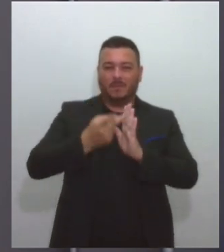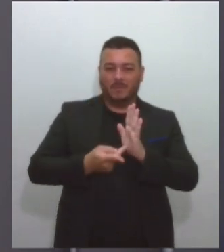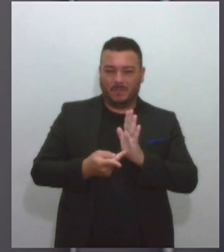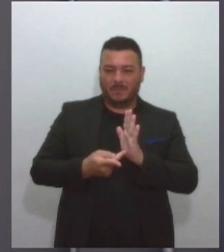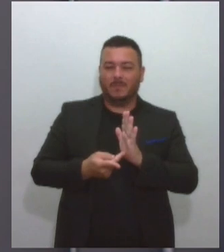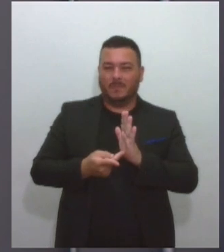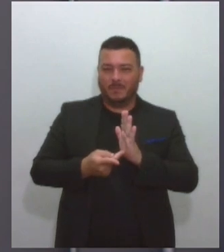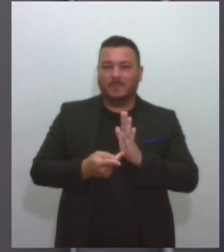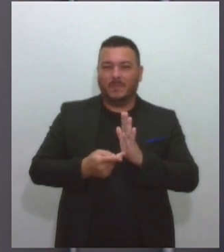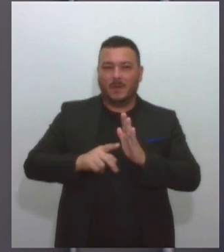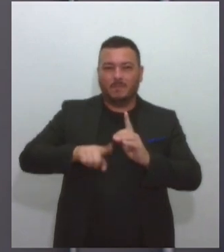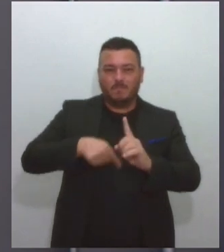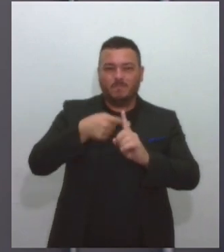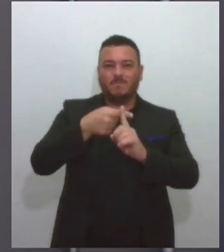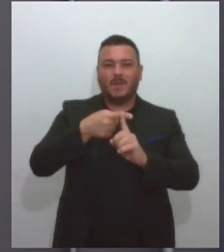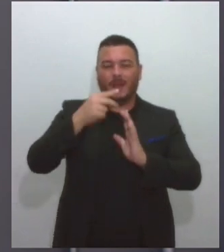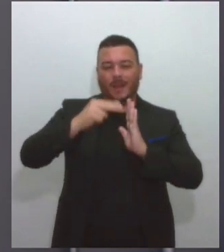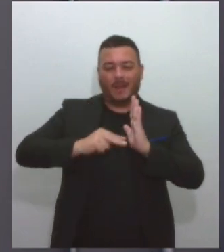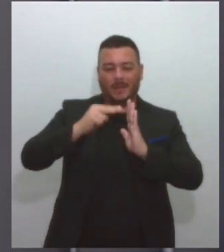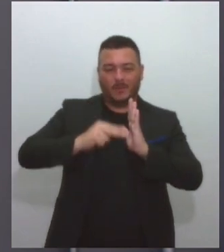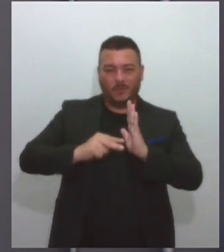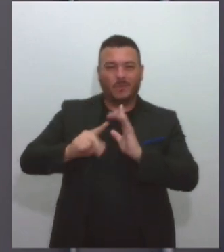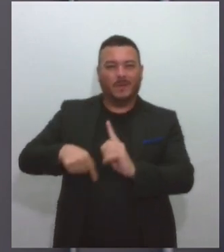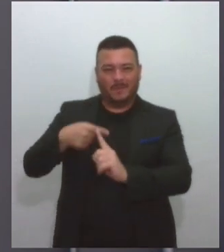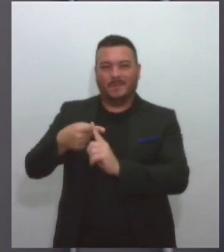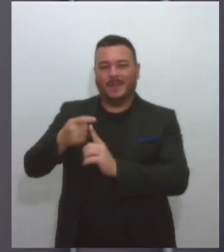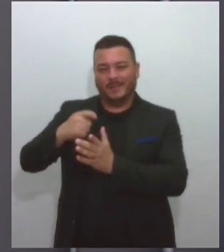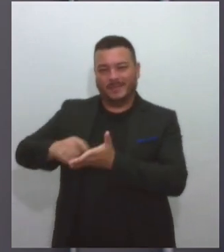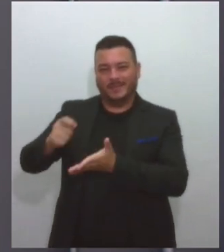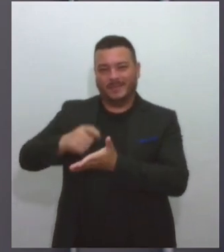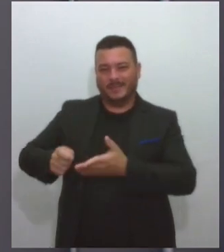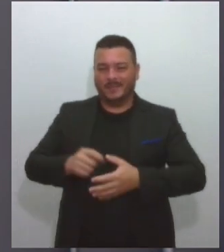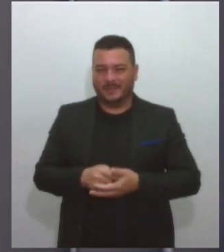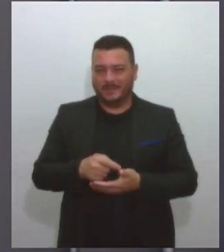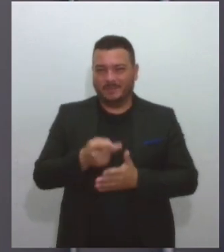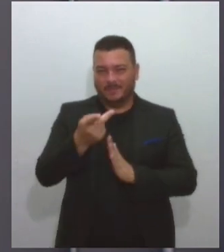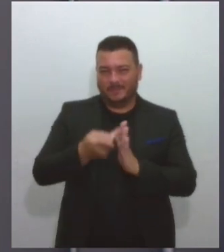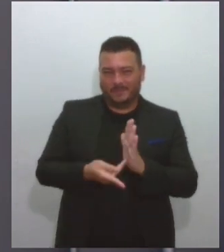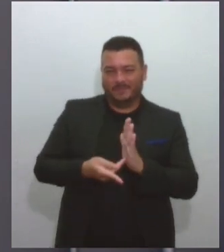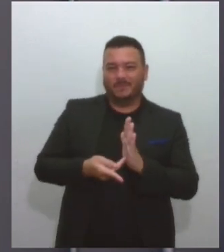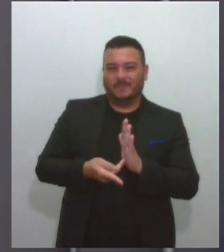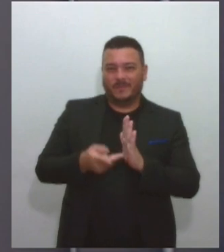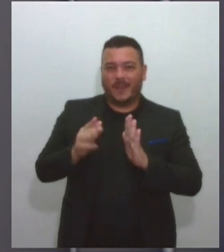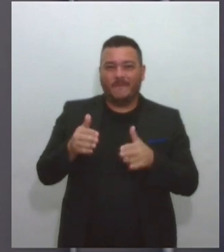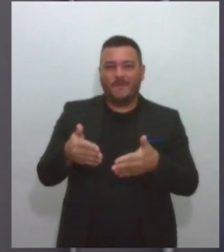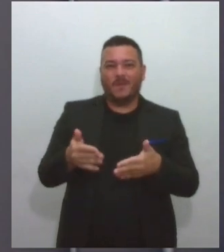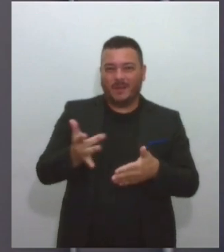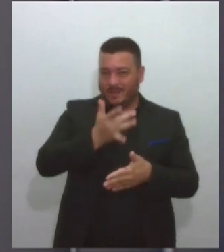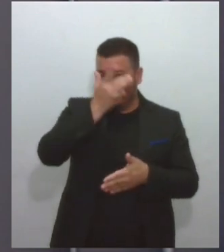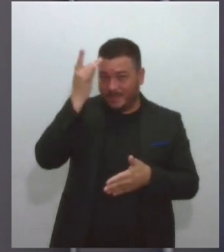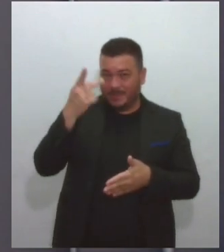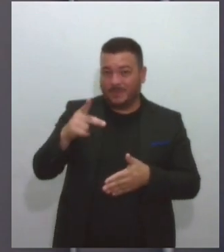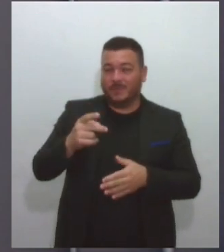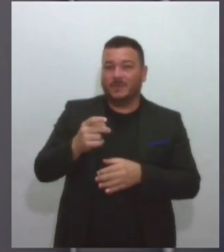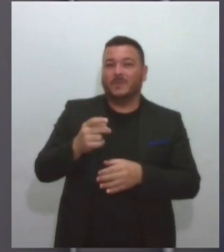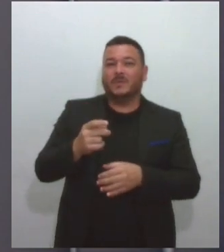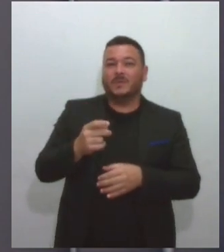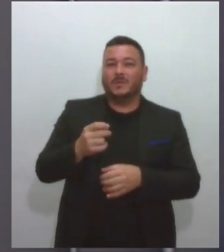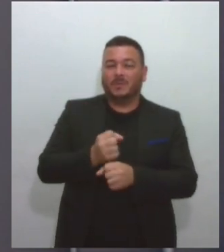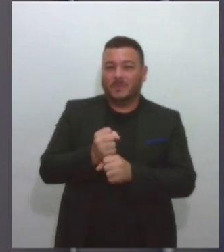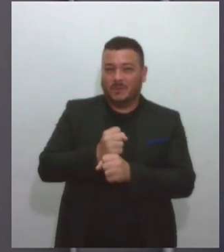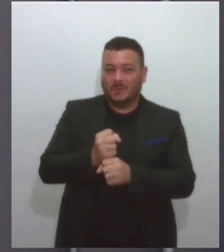Leitura, Mais Escrita. A iniciativa é voltada a estudantes dos anos iniciais do ensino